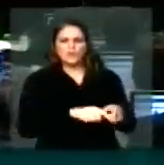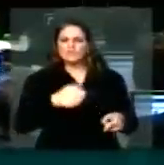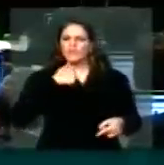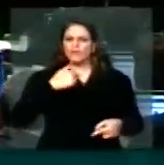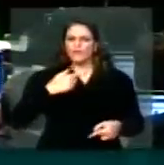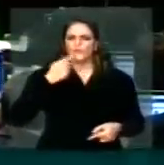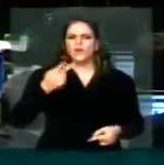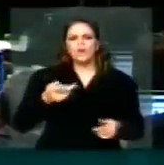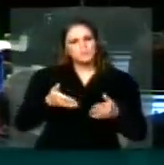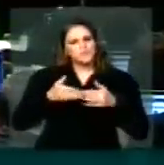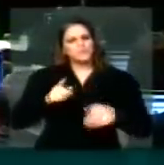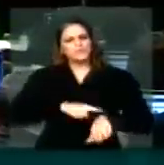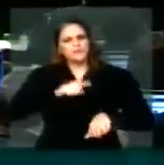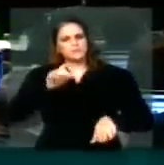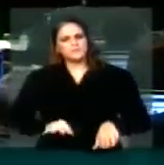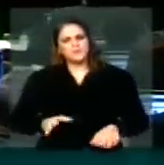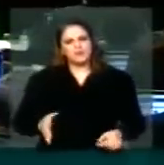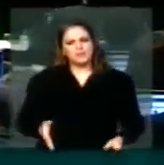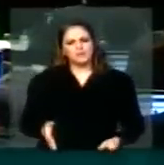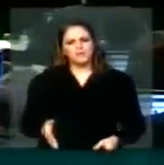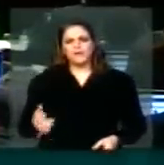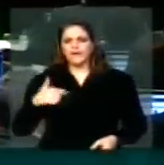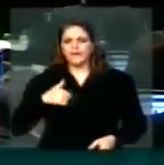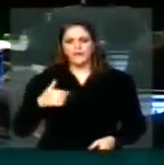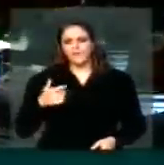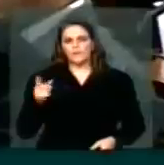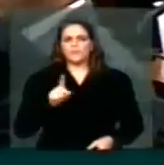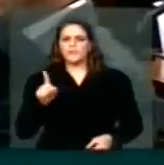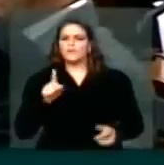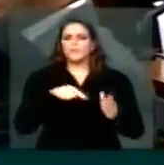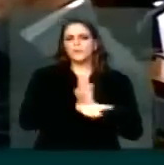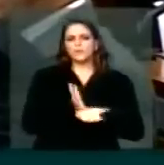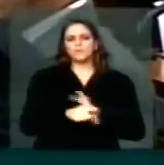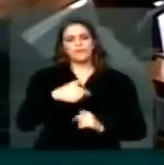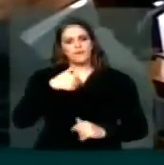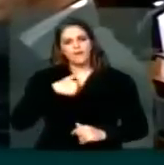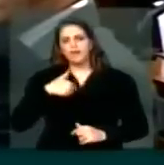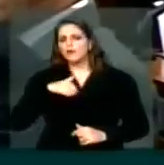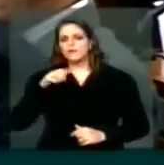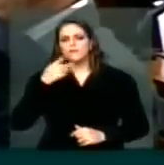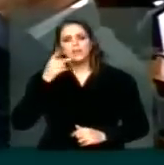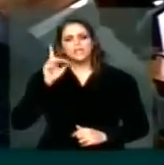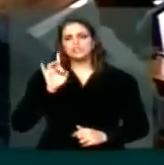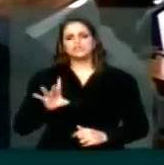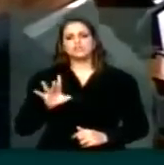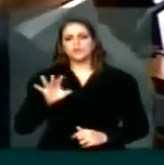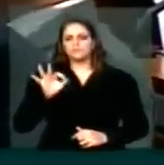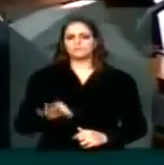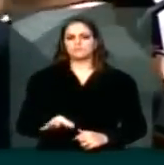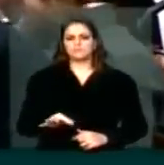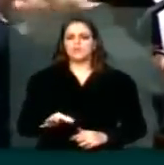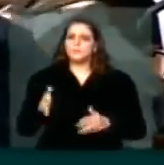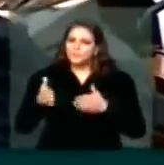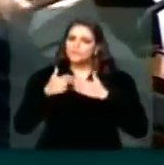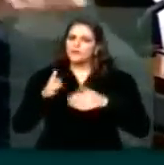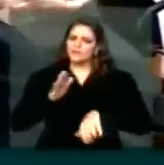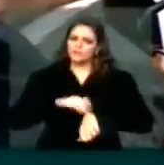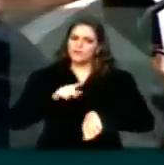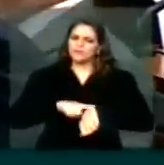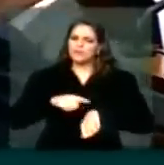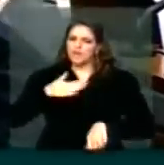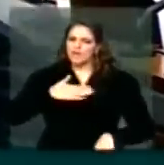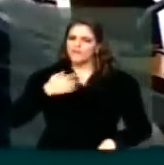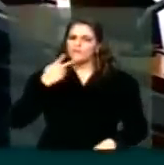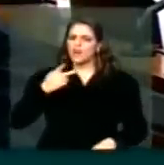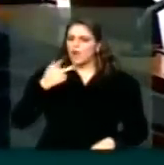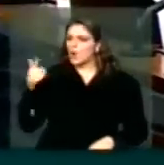líder do PSDB. Eu, ao invés de fazer perguntas, faria afirmações. Presidente. E ao final da minha... Senhor presidente, eu peço que seja segurado a minha